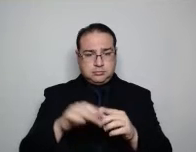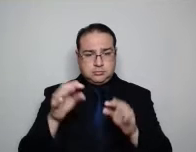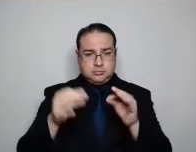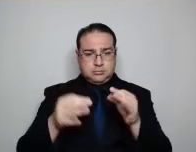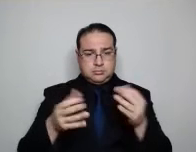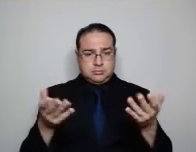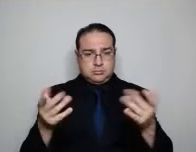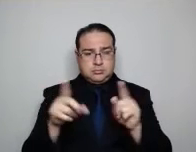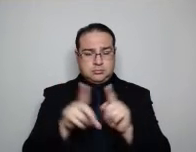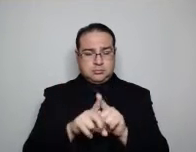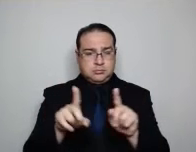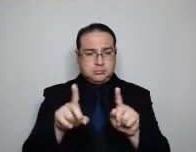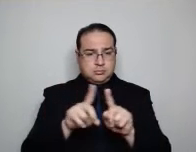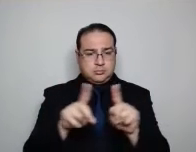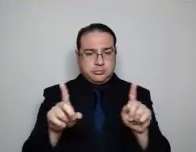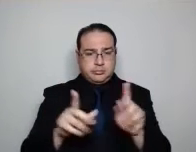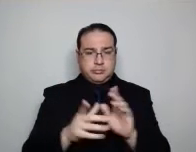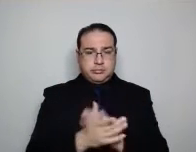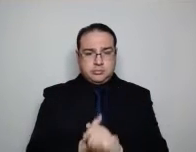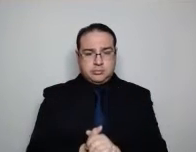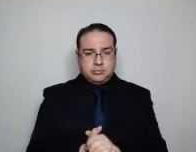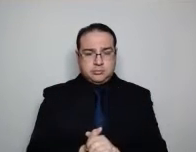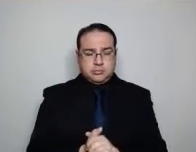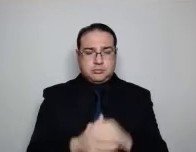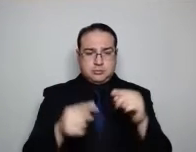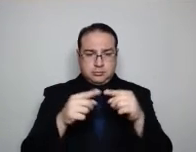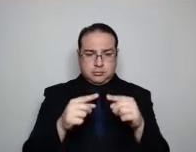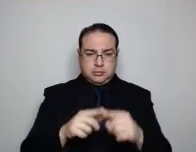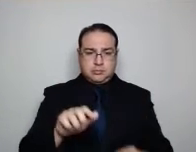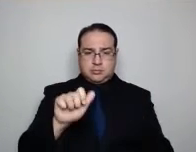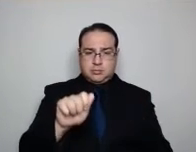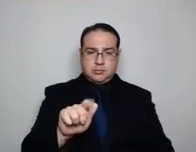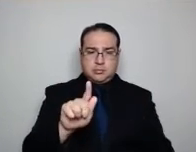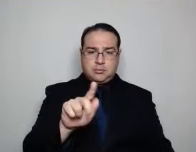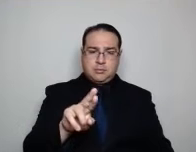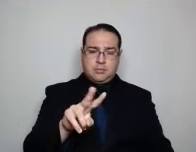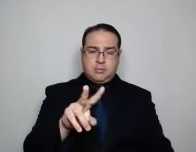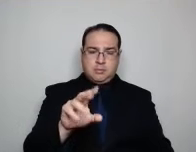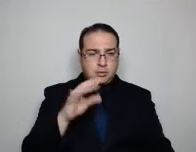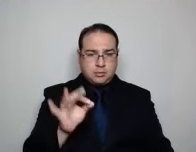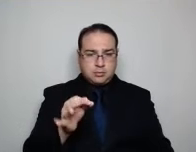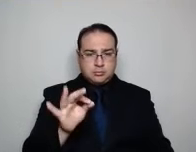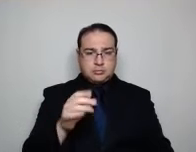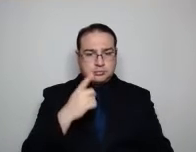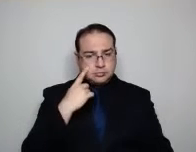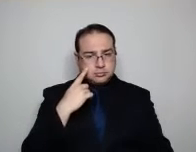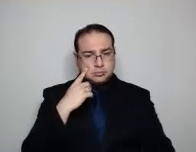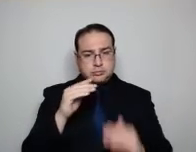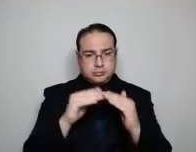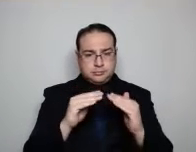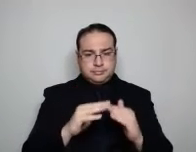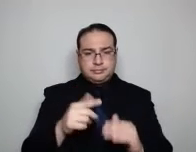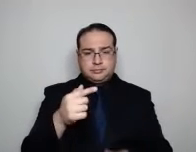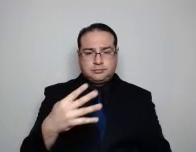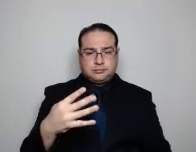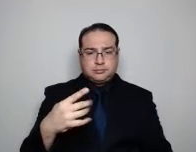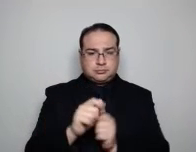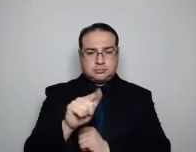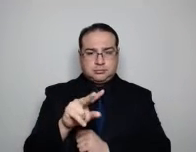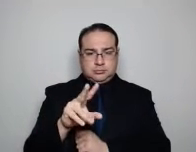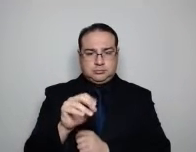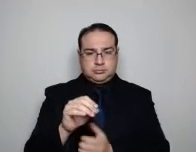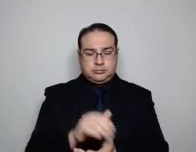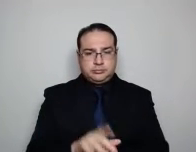Tá certo. Cabe sim, 74, é galo de tudo bem, doutor. Viu, doutor Ricardo? Sim. Porque a liminar, quando